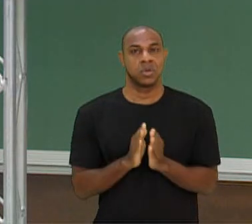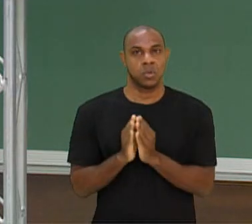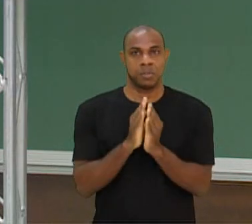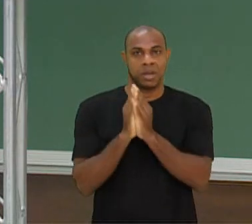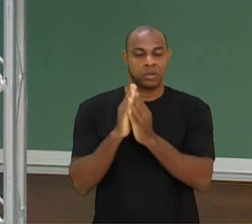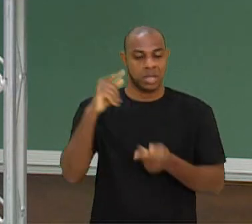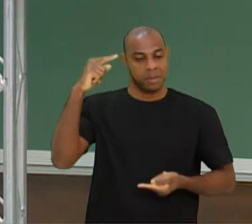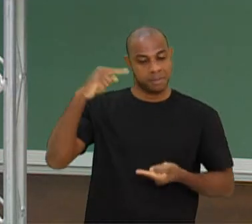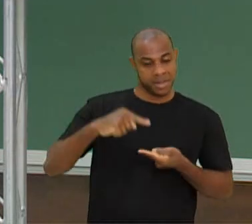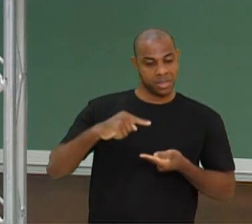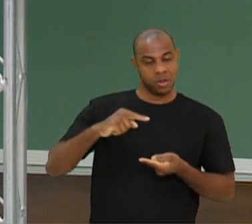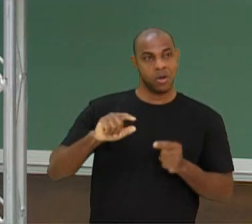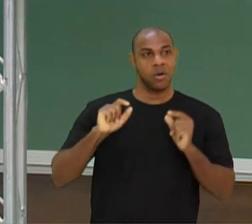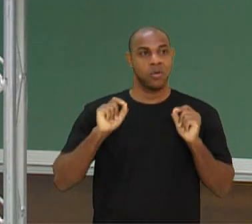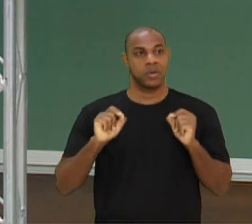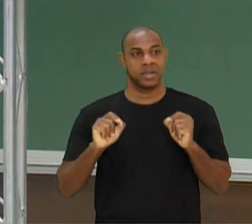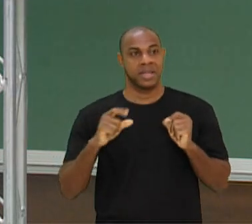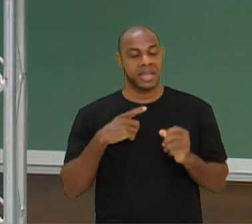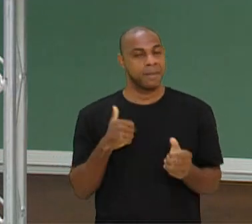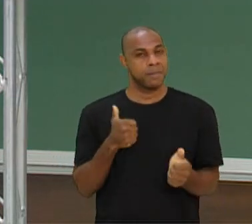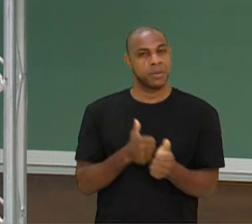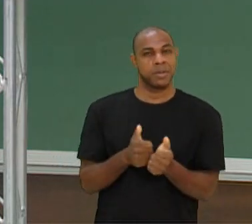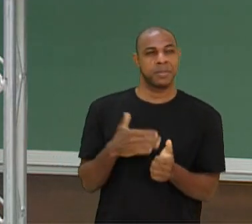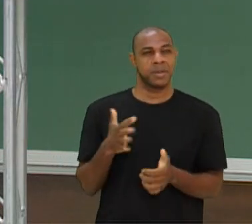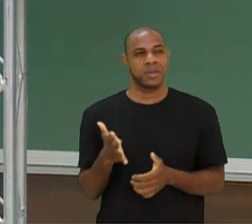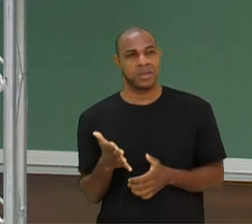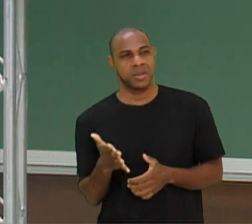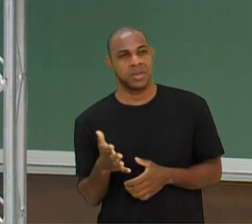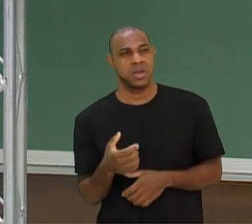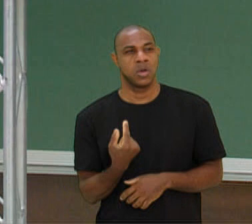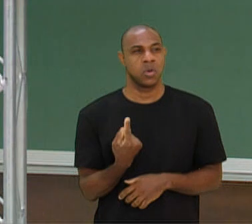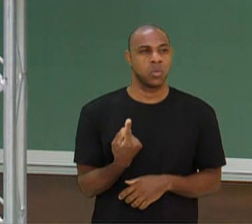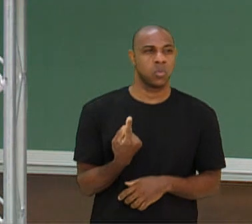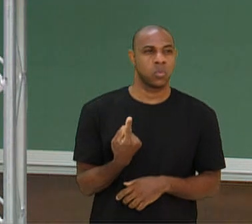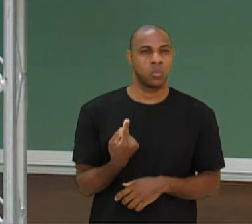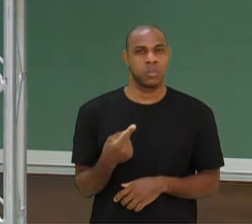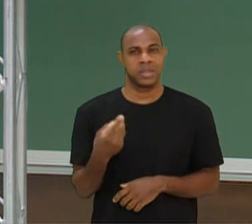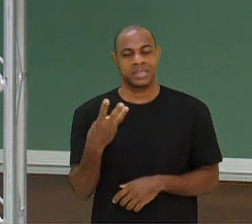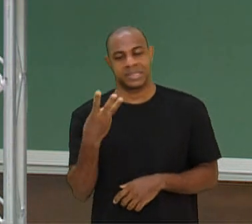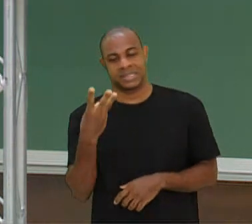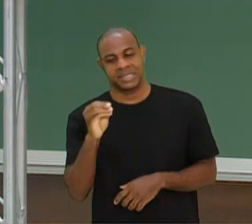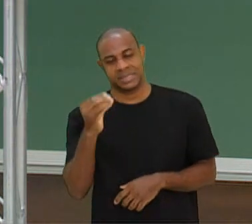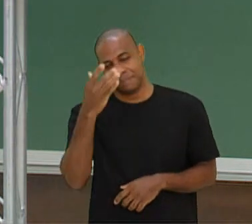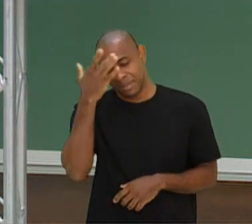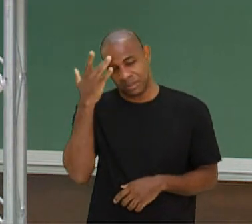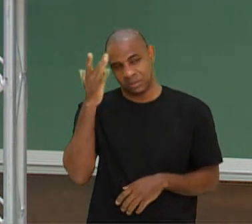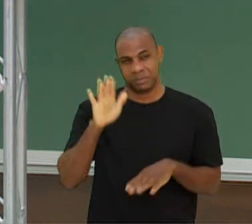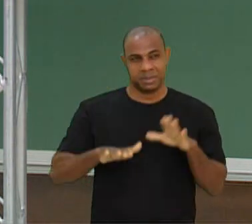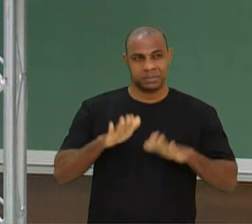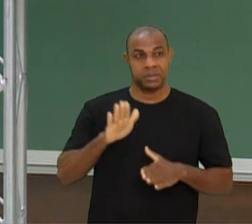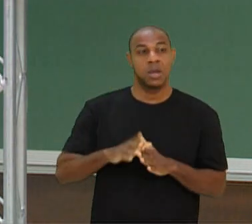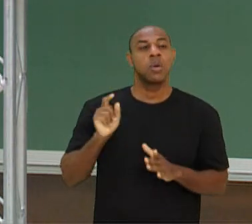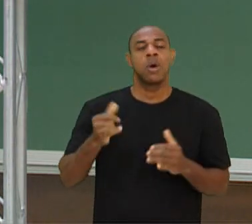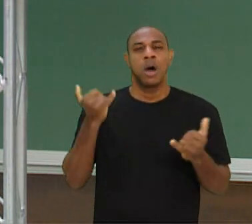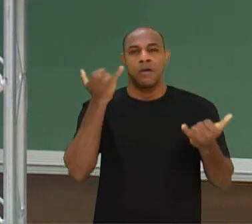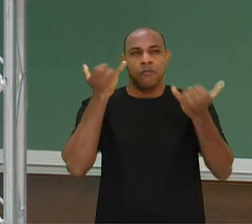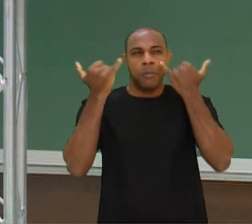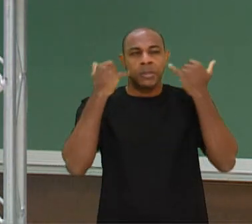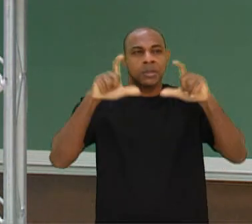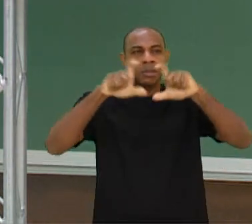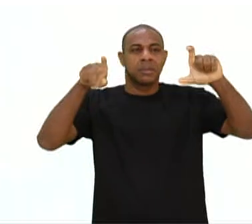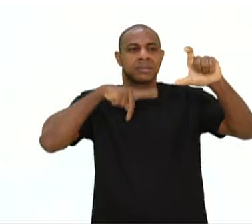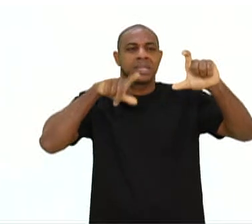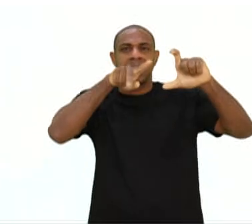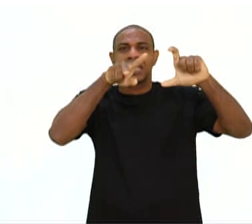menores com medidas que eram aproximadas entre 1 e 30 pessoas. Então, qual a informação que está dentro do nosso